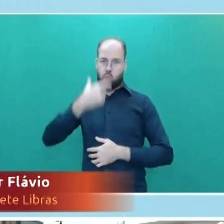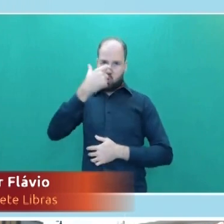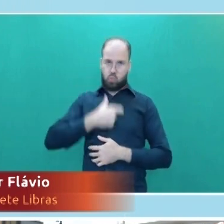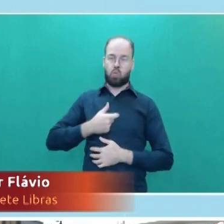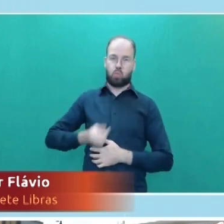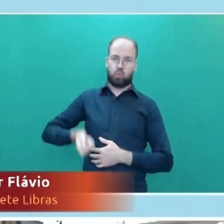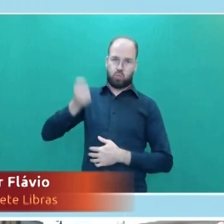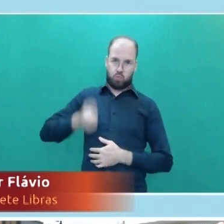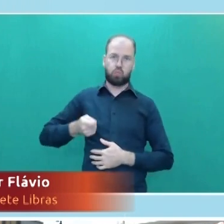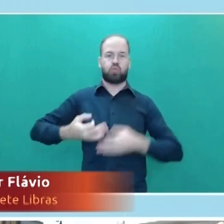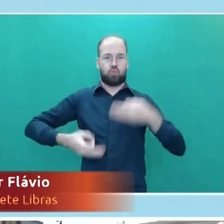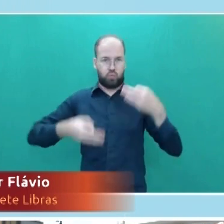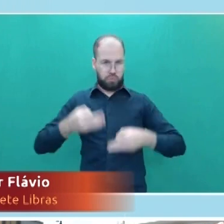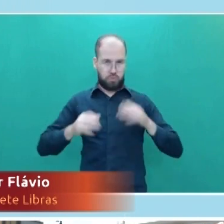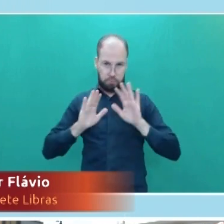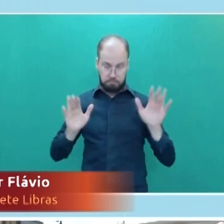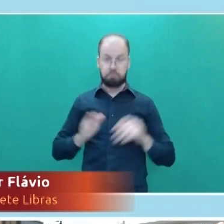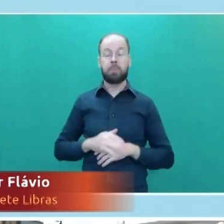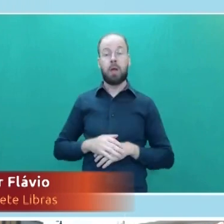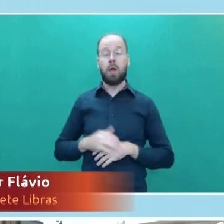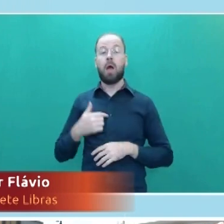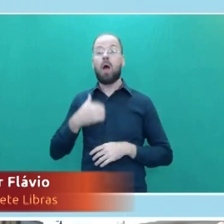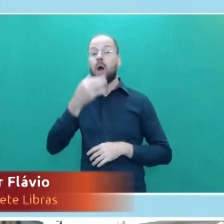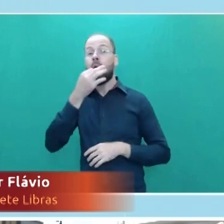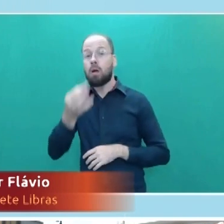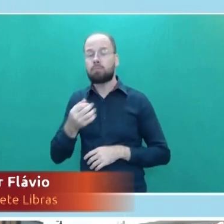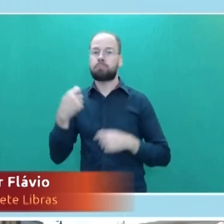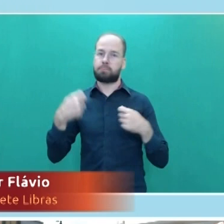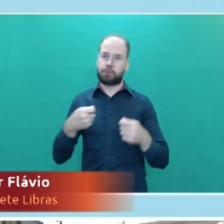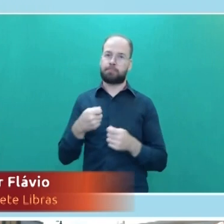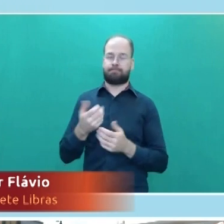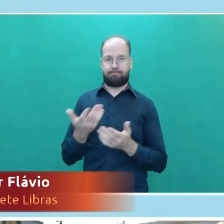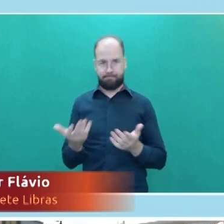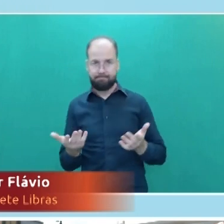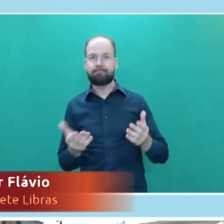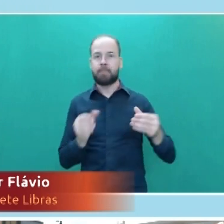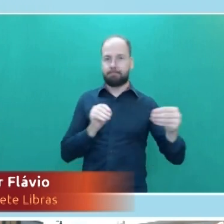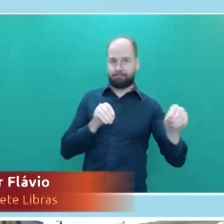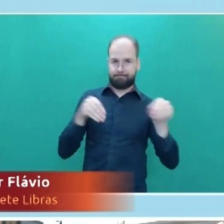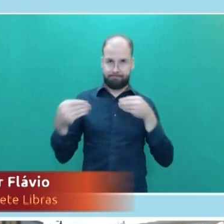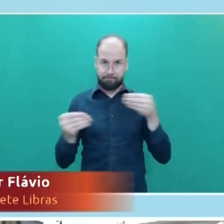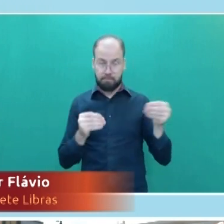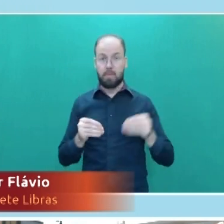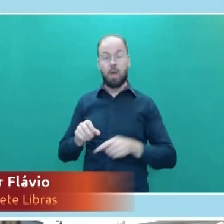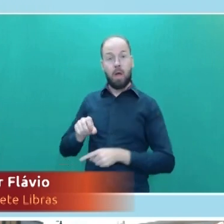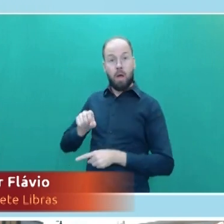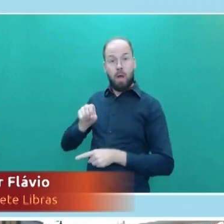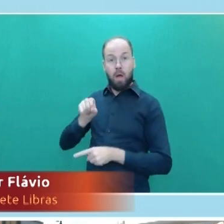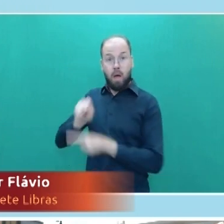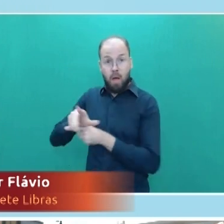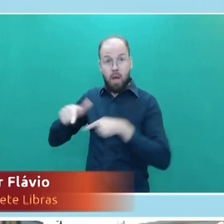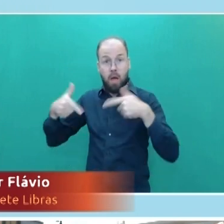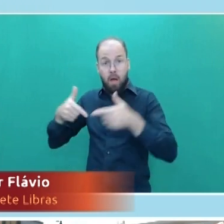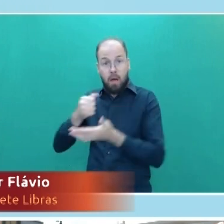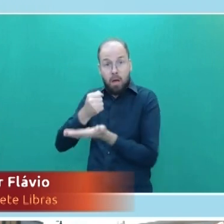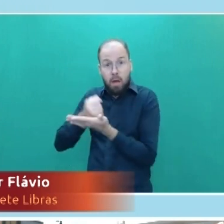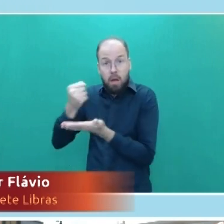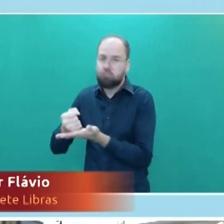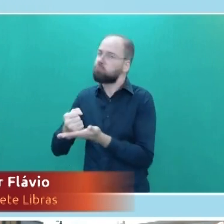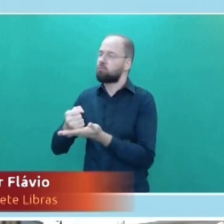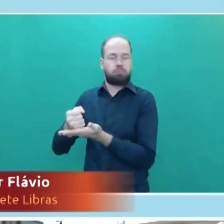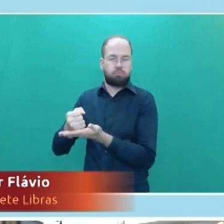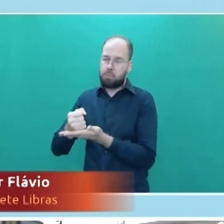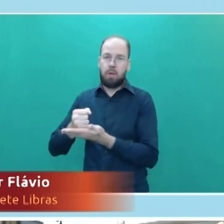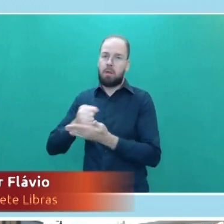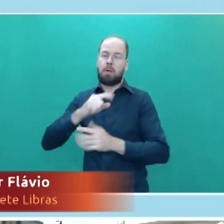um caminho no meio sentido, no meio termo. Nem é empregado e nem profissional liberal, mas garantindo